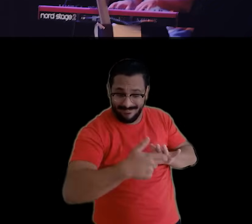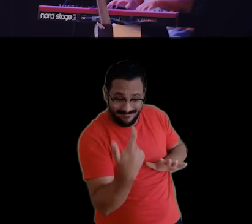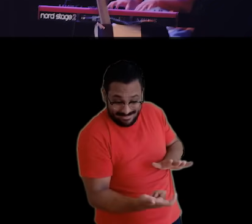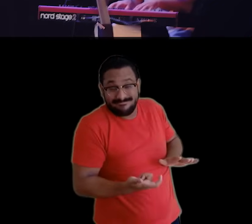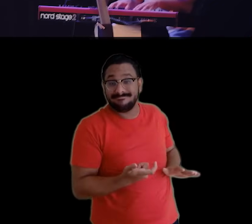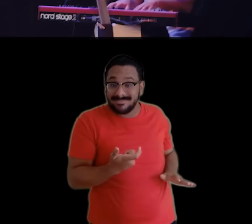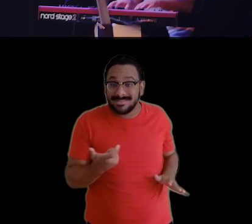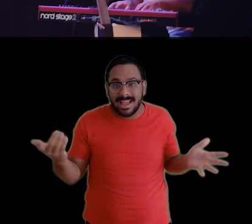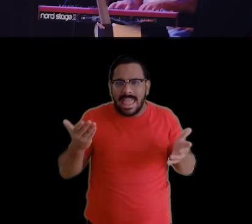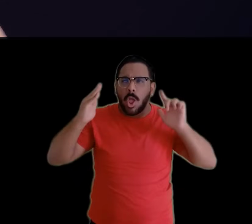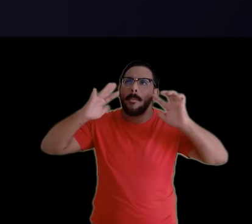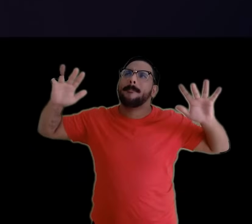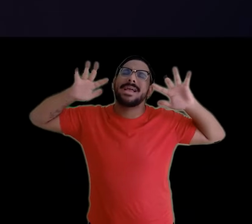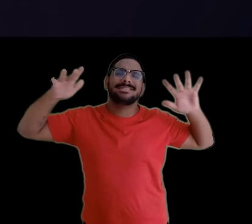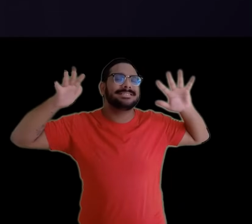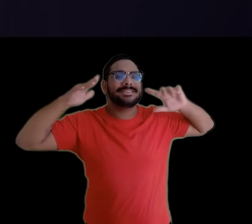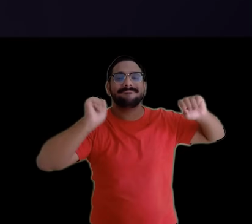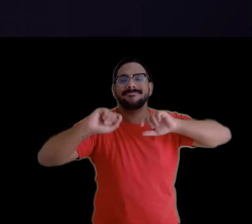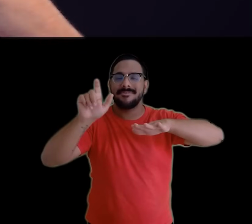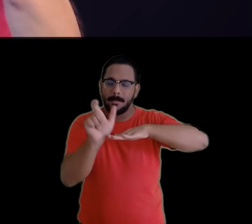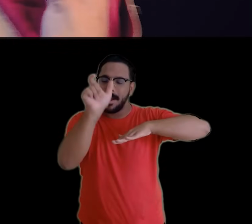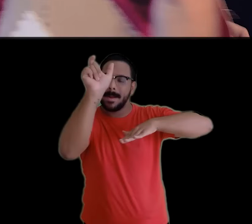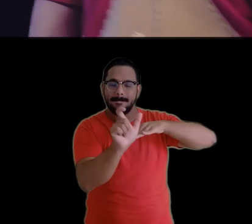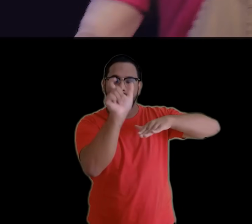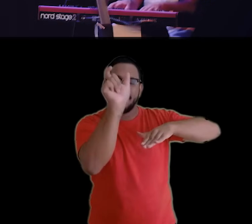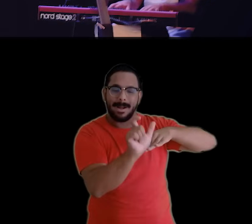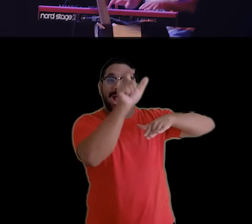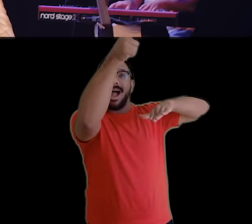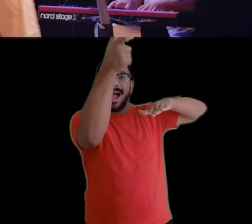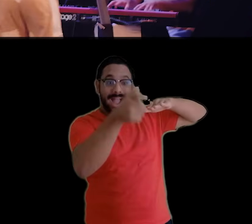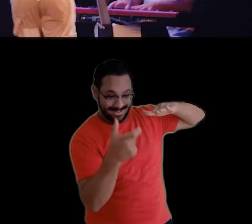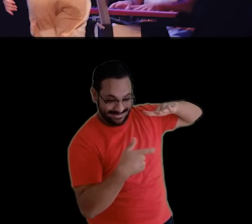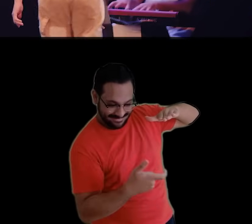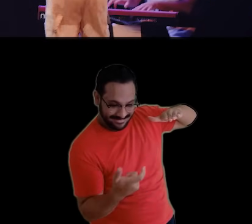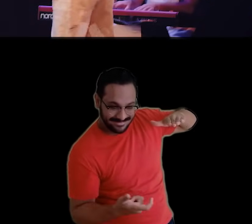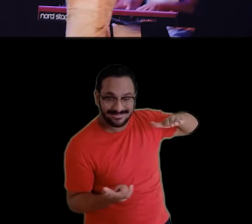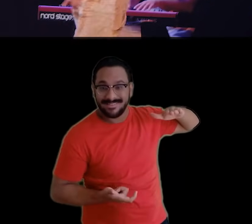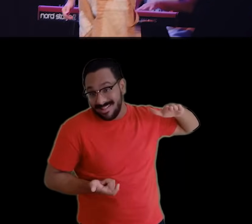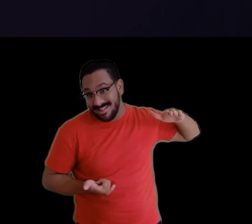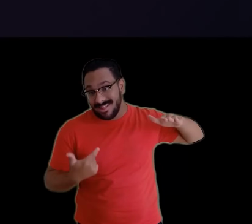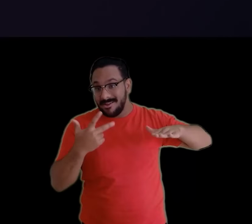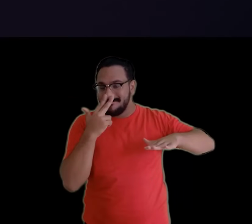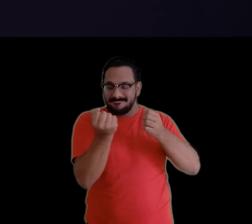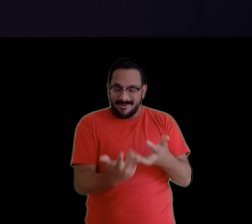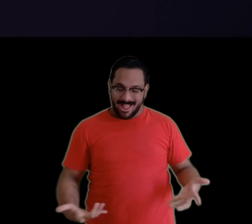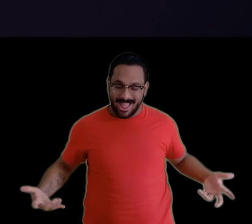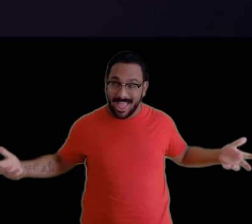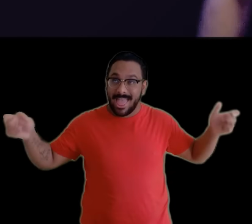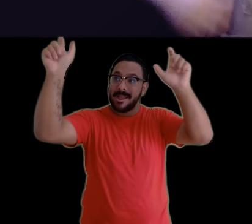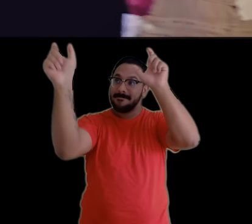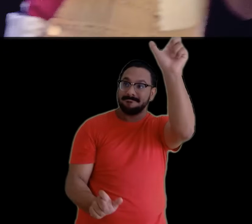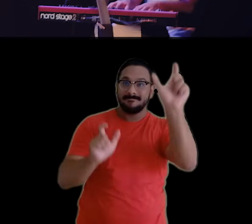desse cambalhotas. E no pensamento pulou no trampolim, escorregou